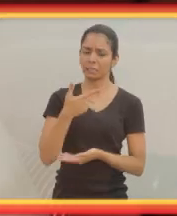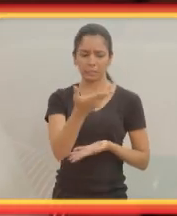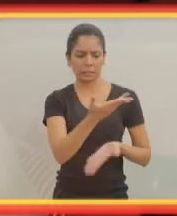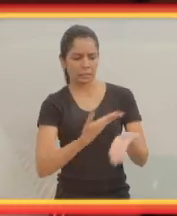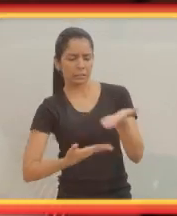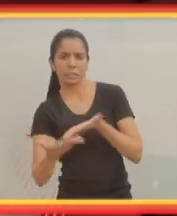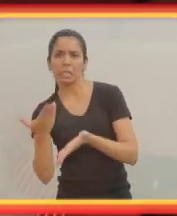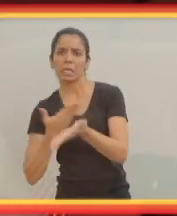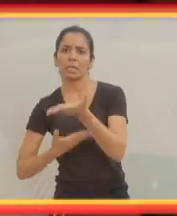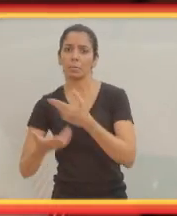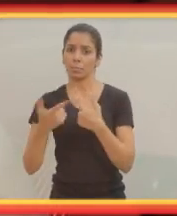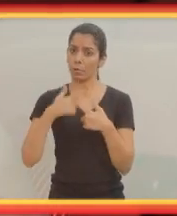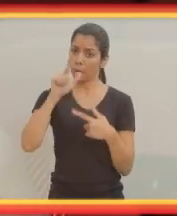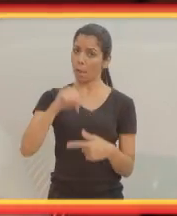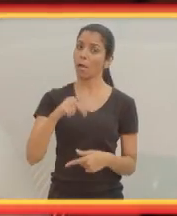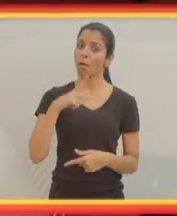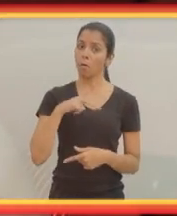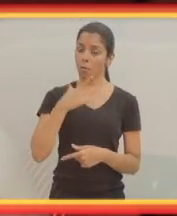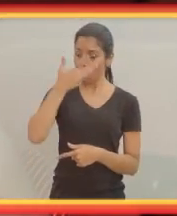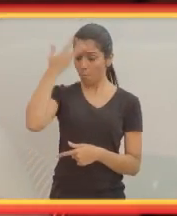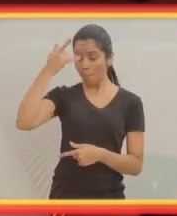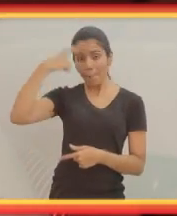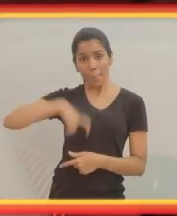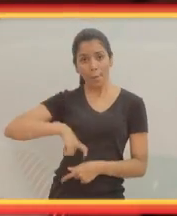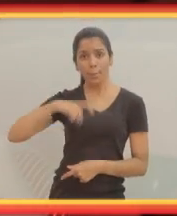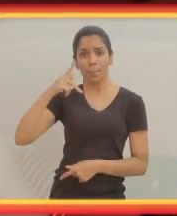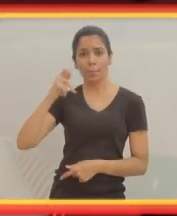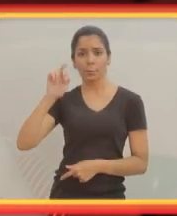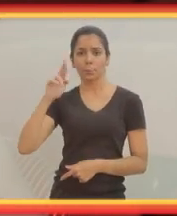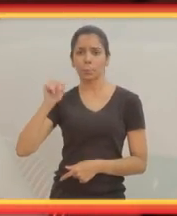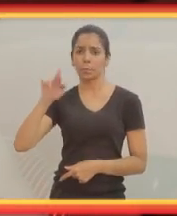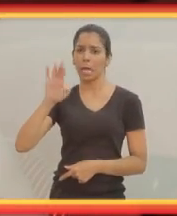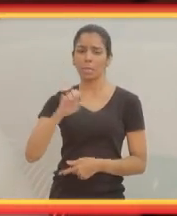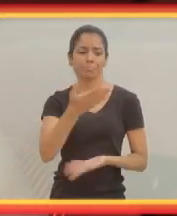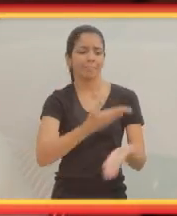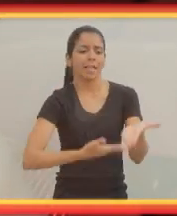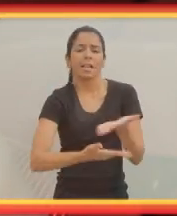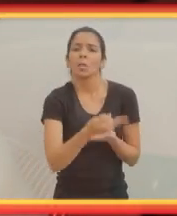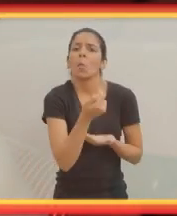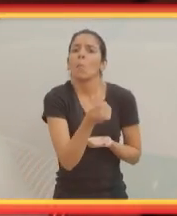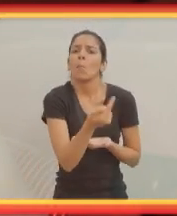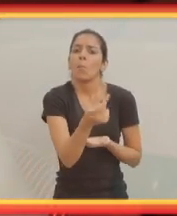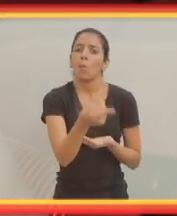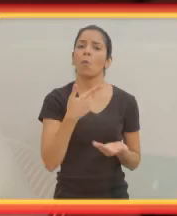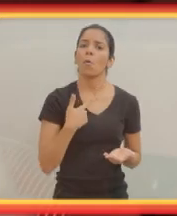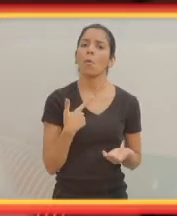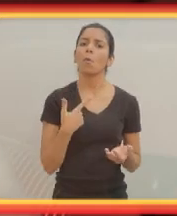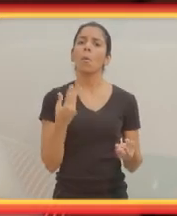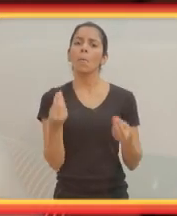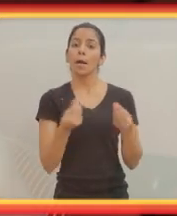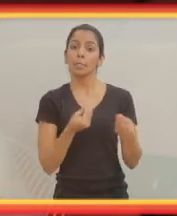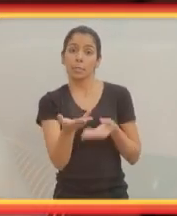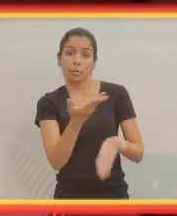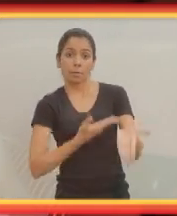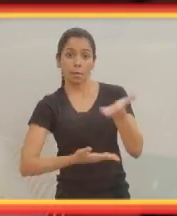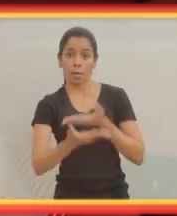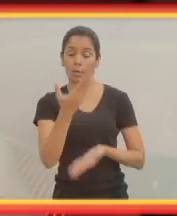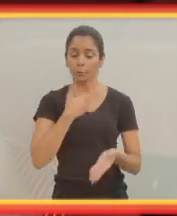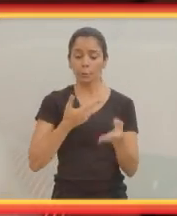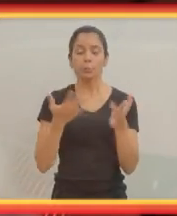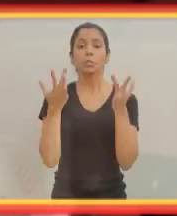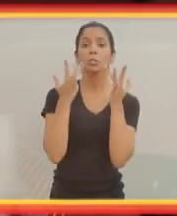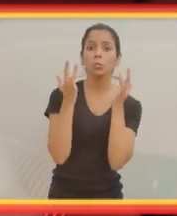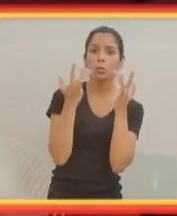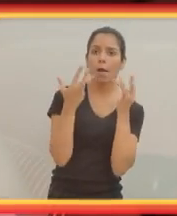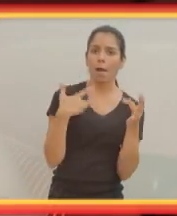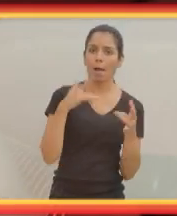uma dificuldade que era de se relacionar, porque é um personagem que se relaciona pouco. Então, como se relaciona pouco, mas se relacionar dentro do teatro, que é